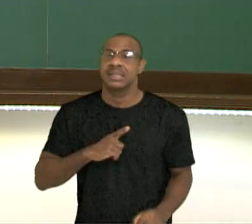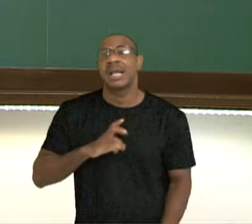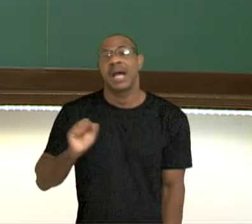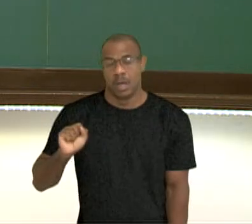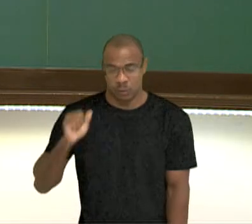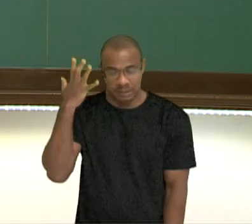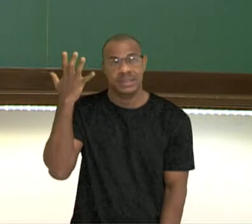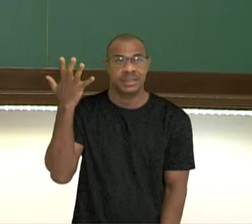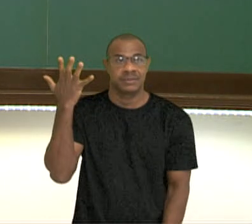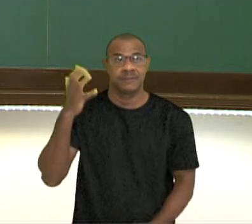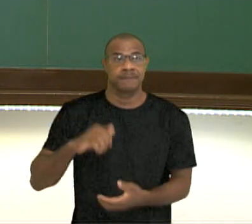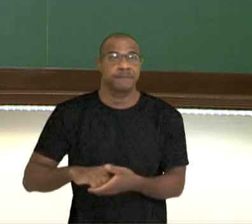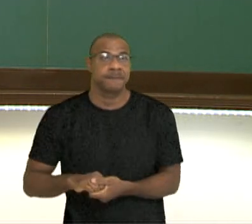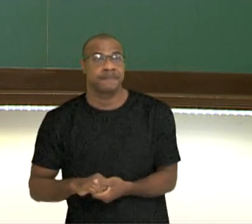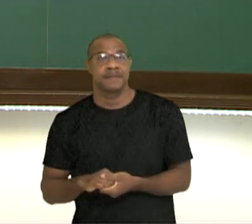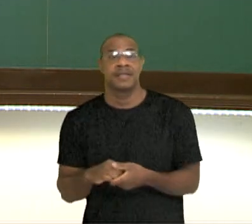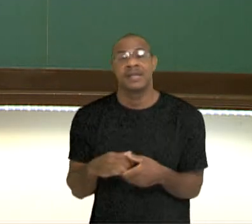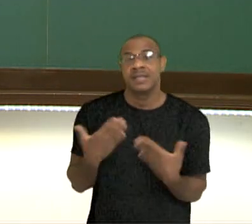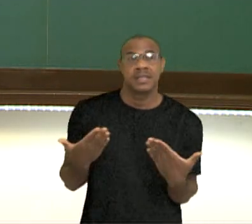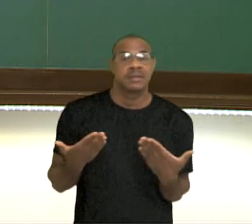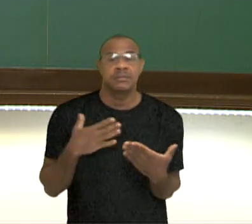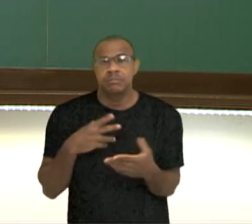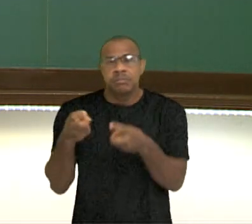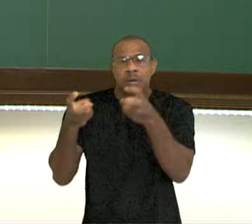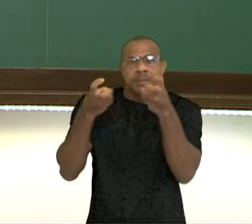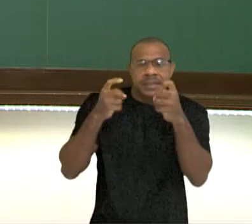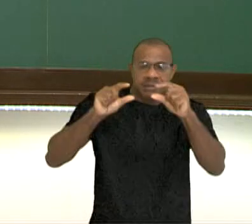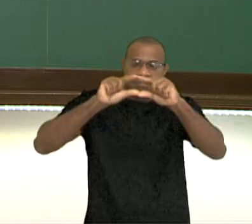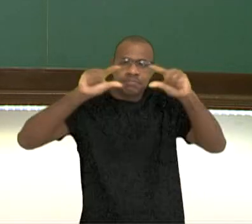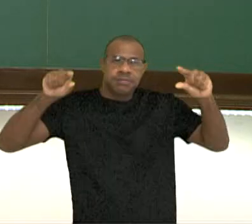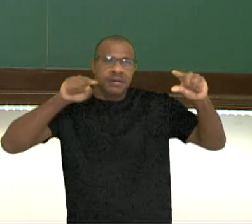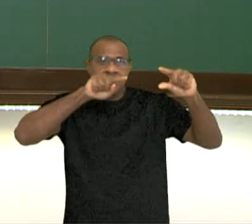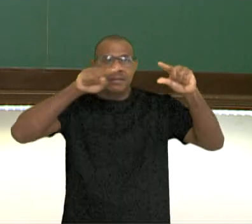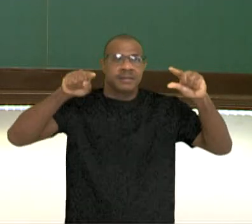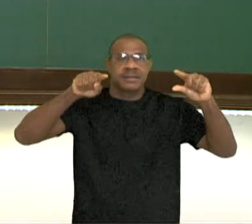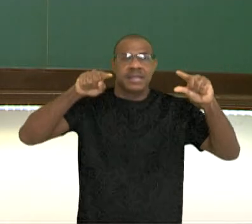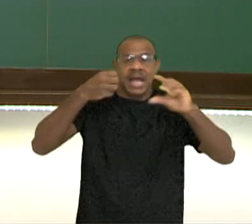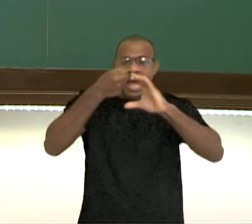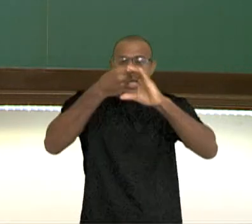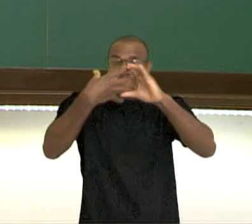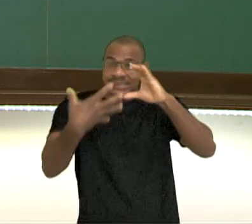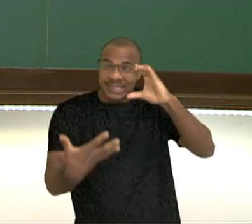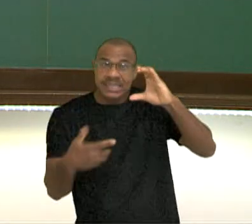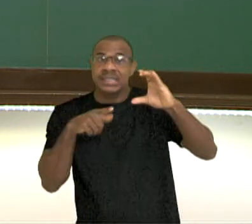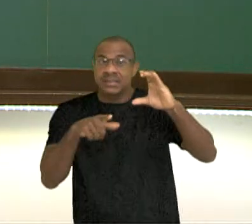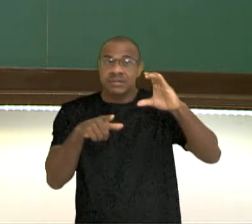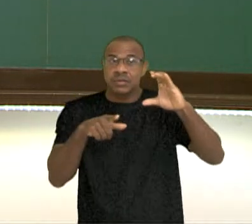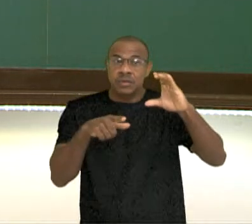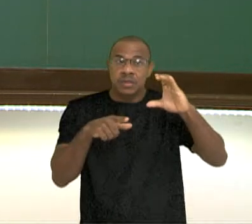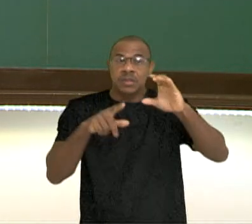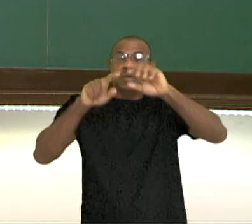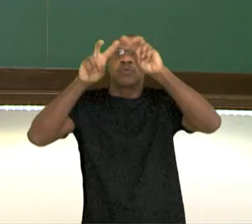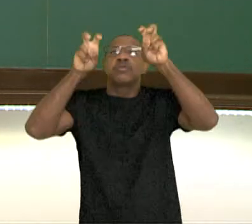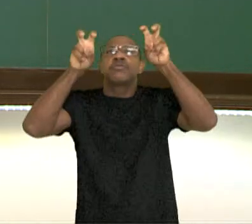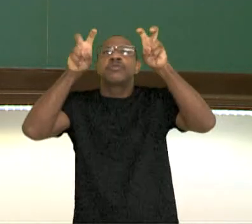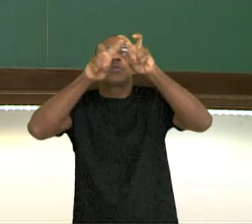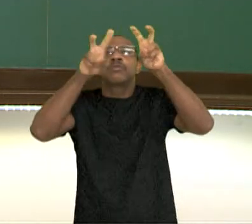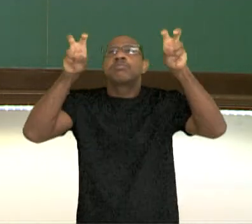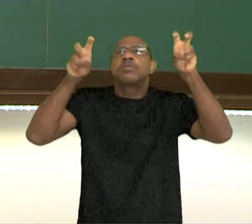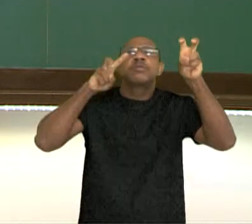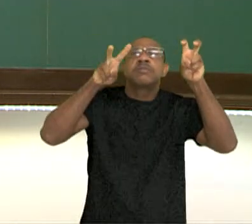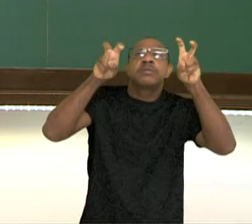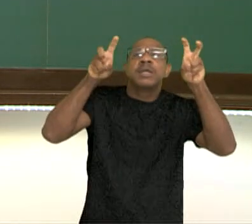acontecendo. Então, quando eu observo aqui a característica do título, eu vou ver